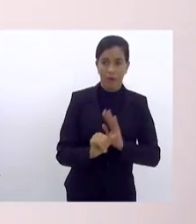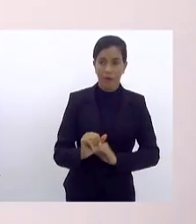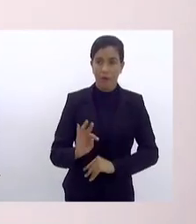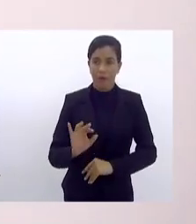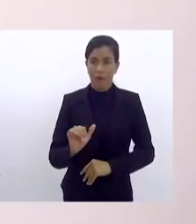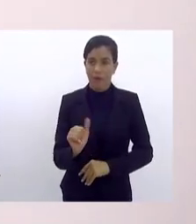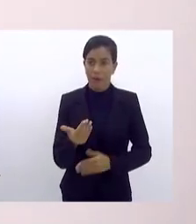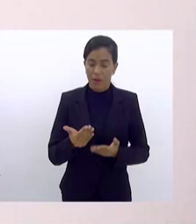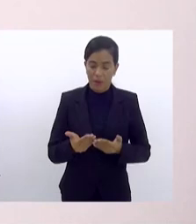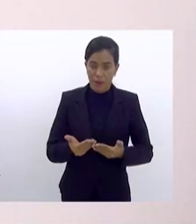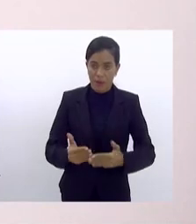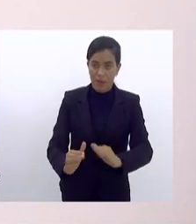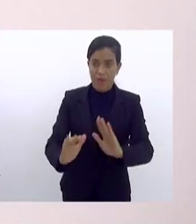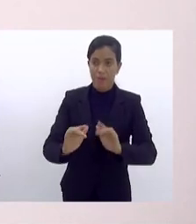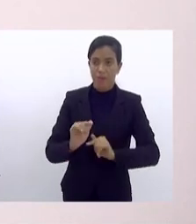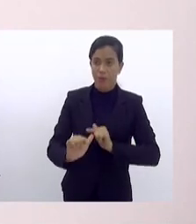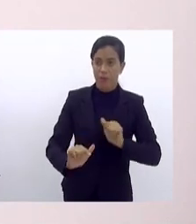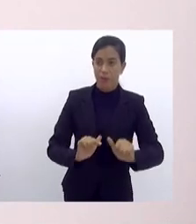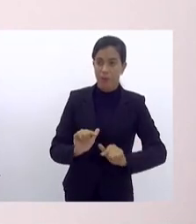pelo poder público